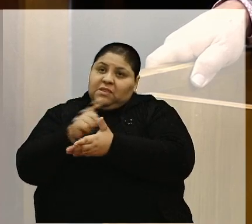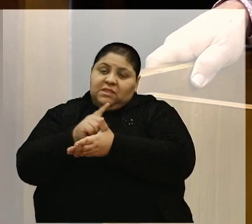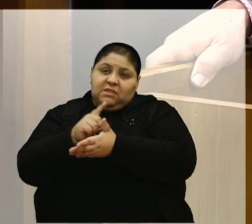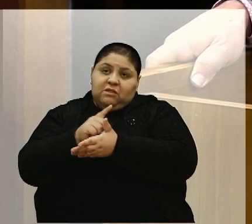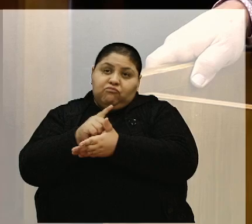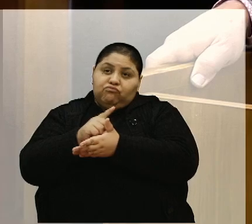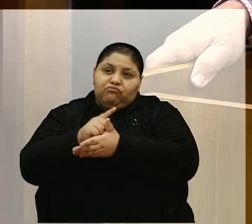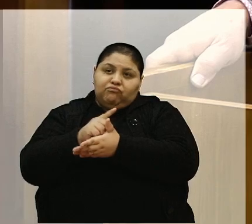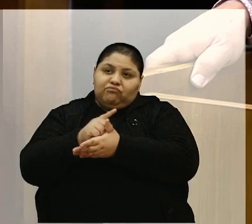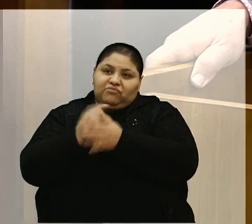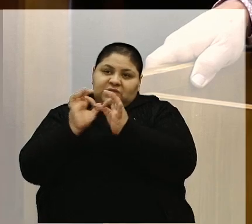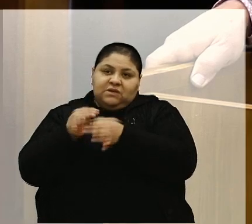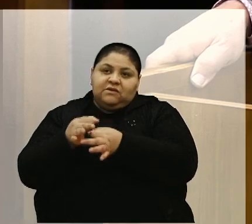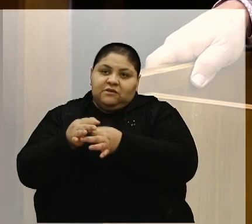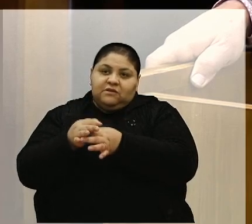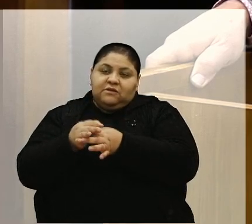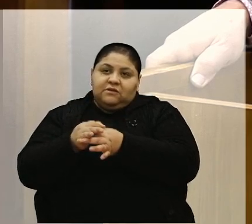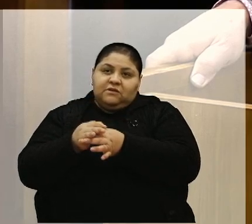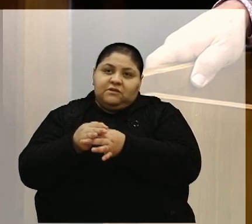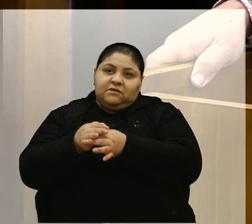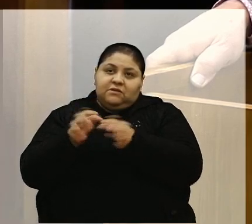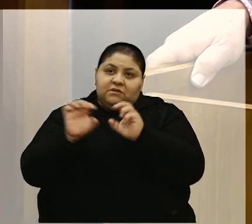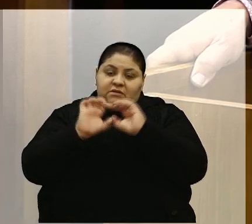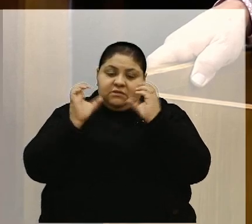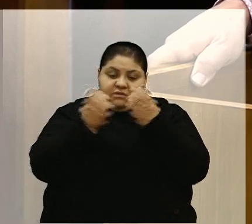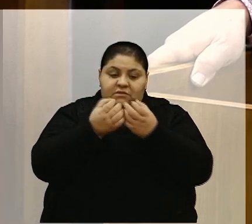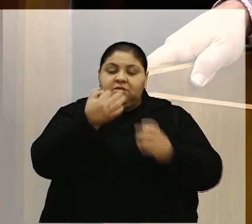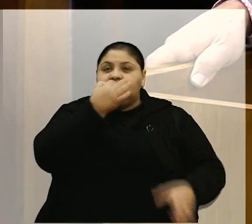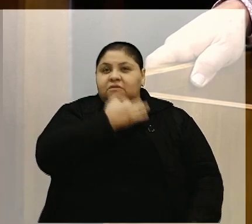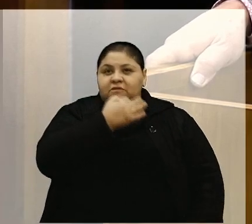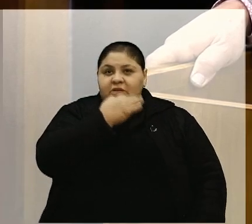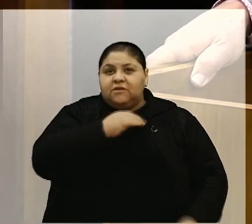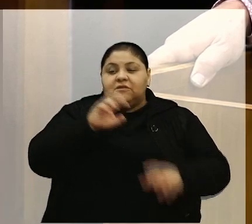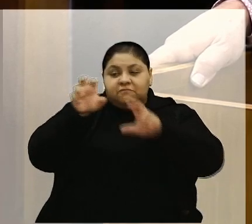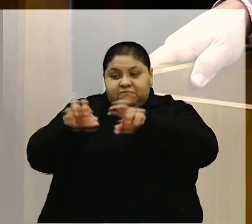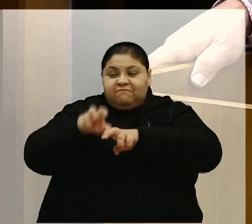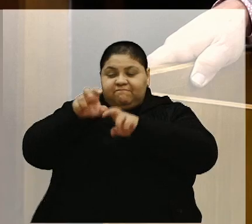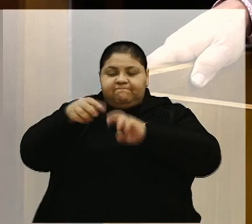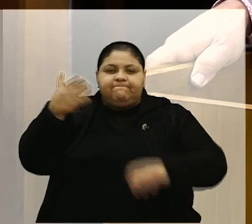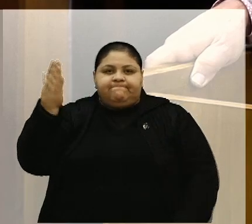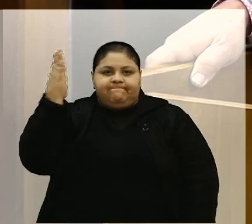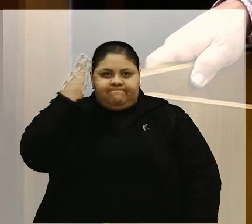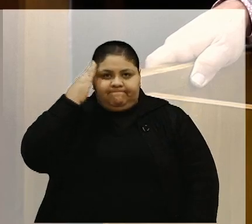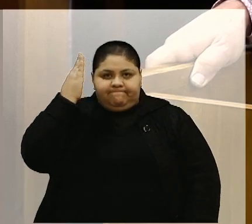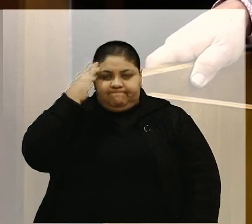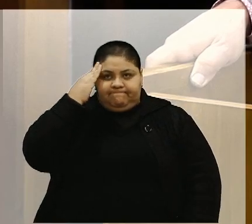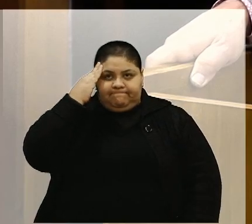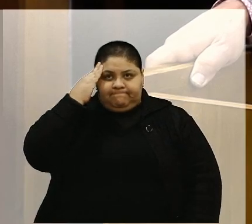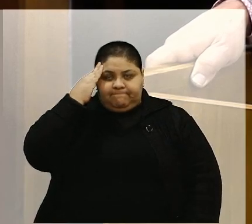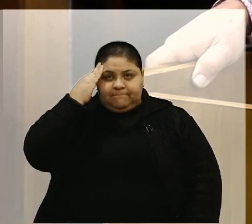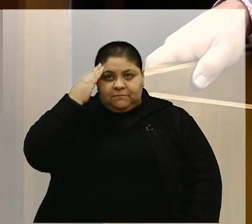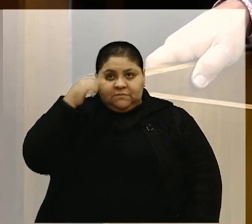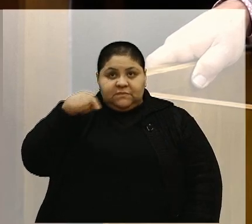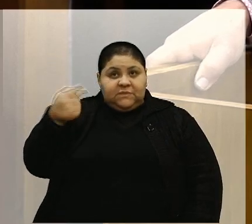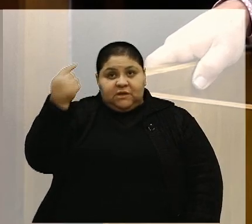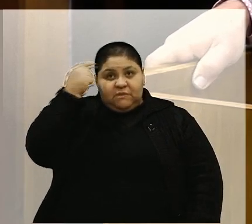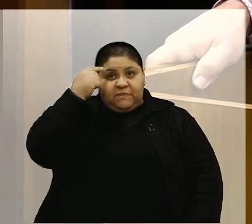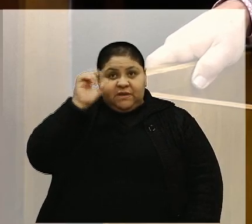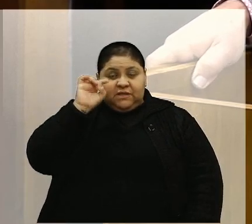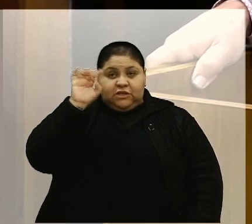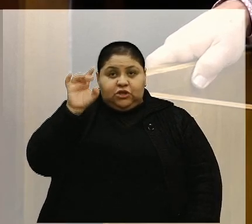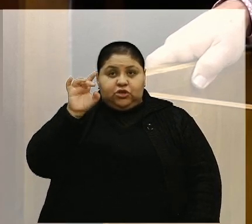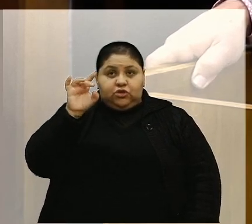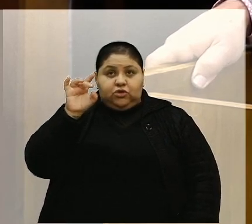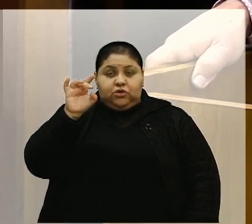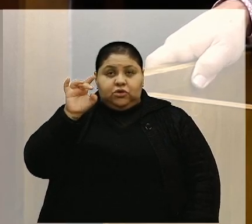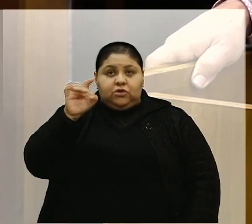dado. A comunidade caxiense do interior sabe, e para aqueles que pensam só no seu umbigo, que